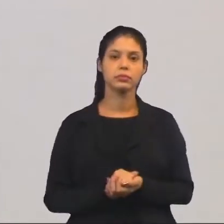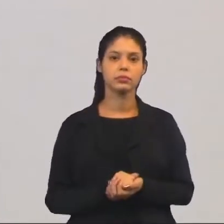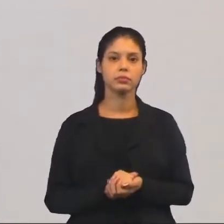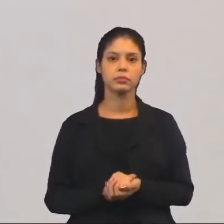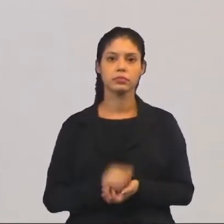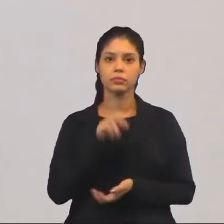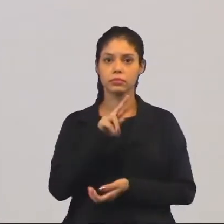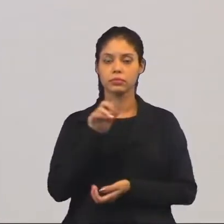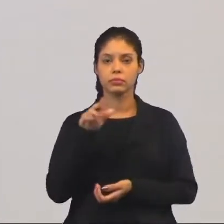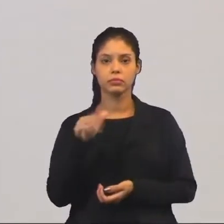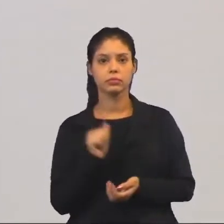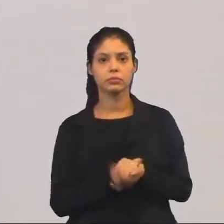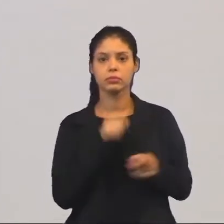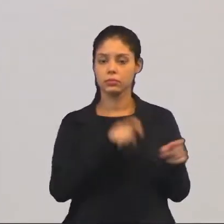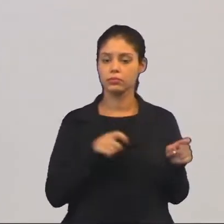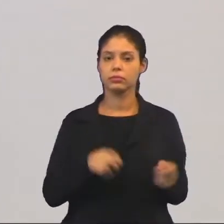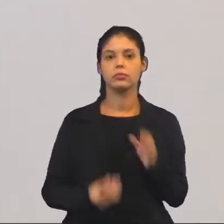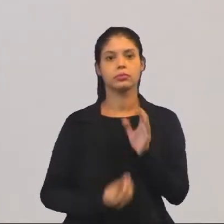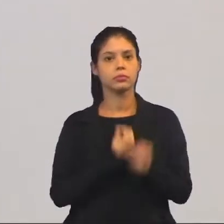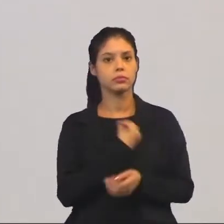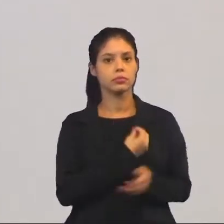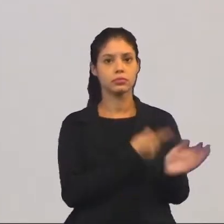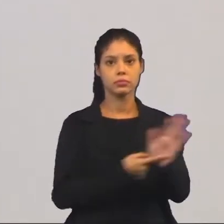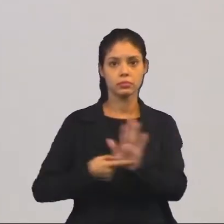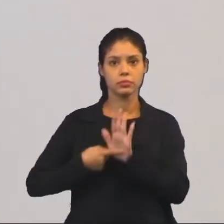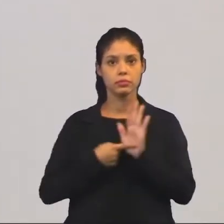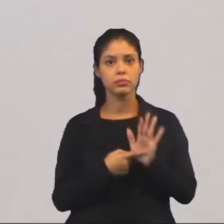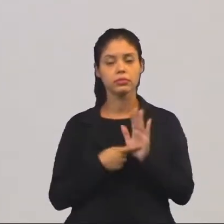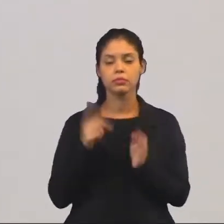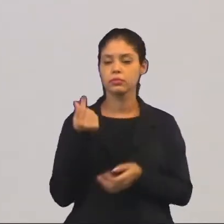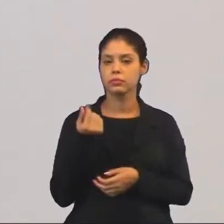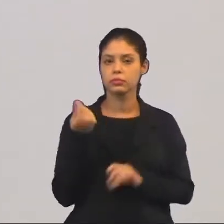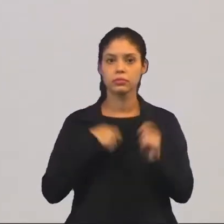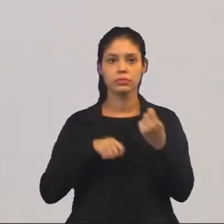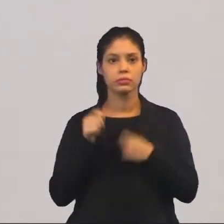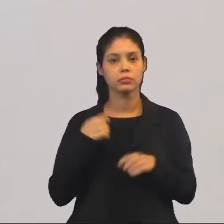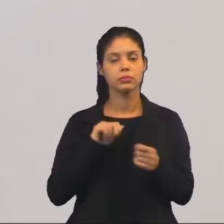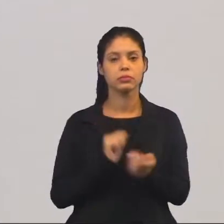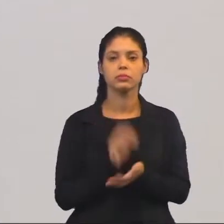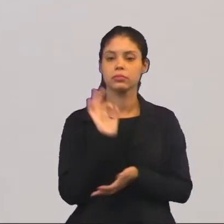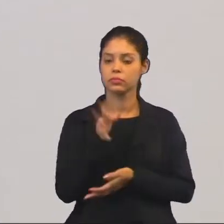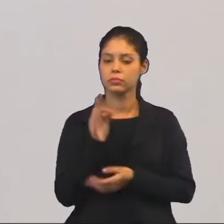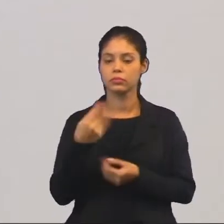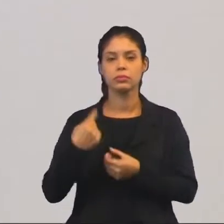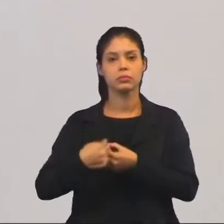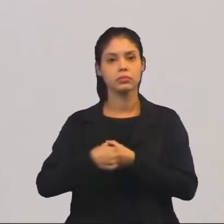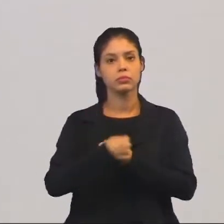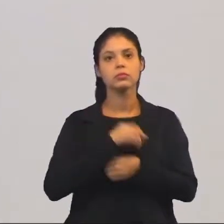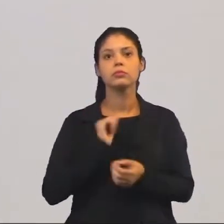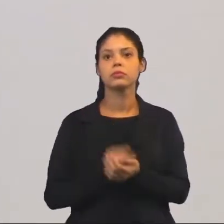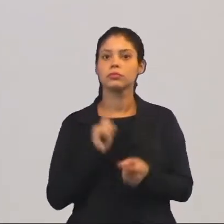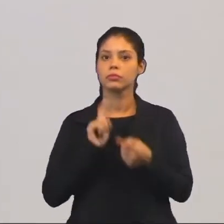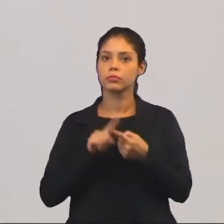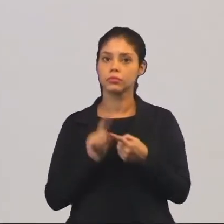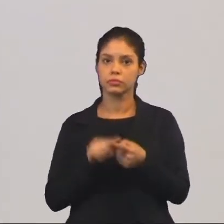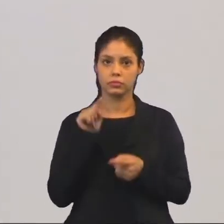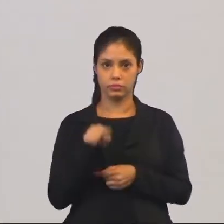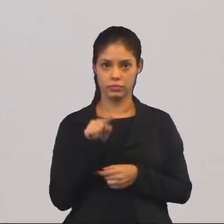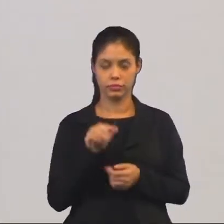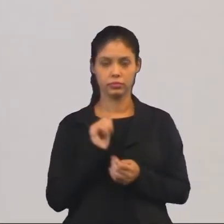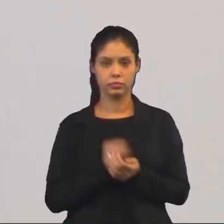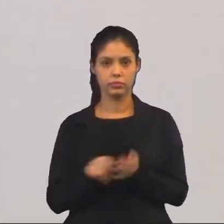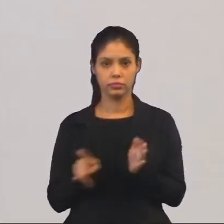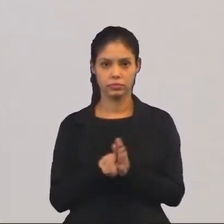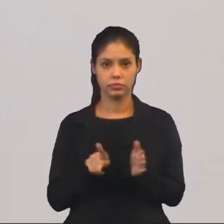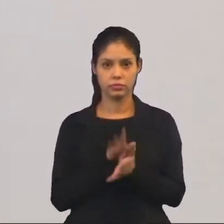a área rural representa a maior parte da economia de certos municípios, porque aquele